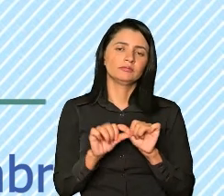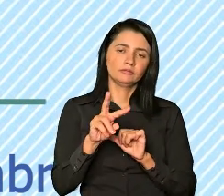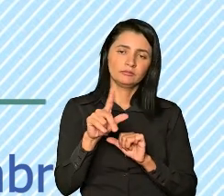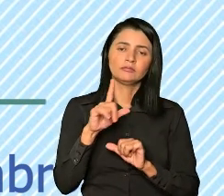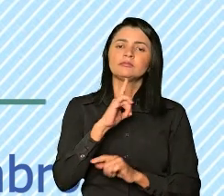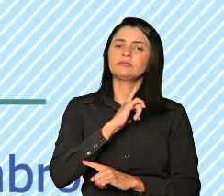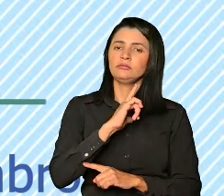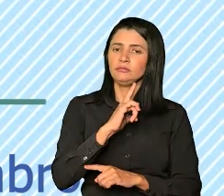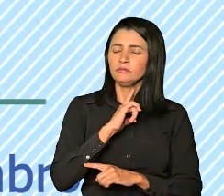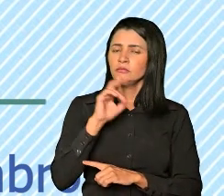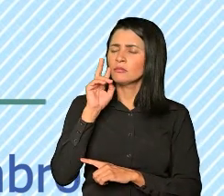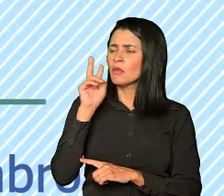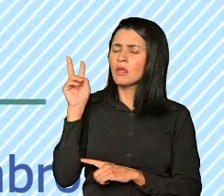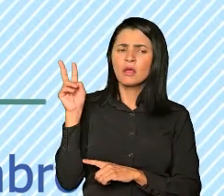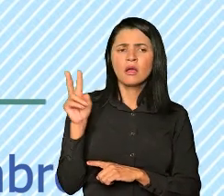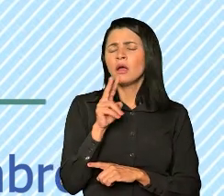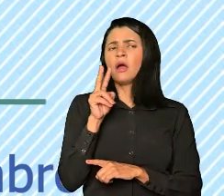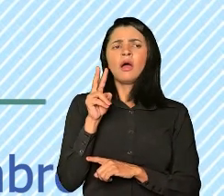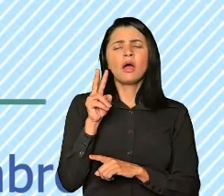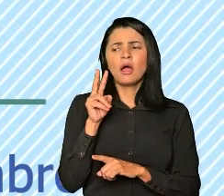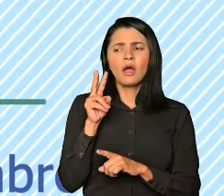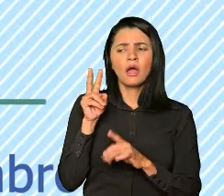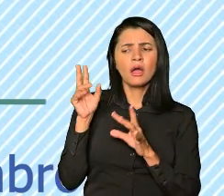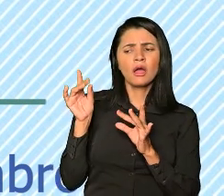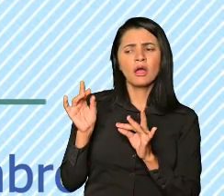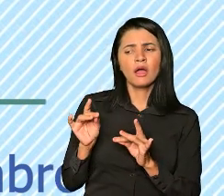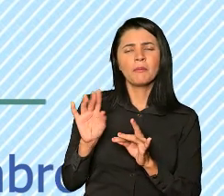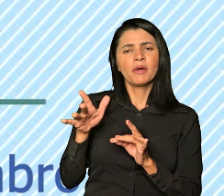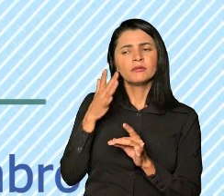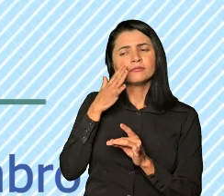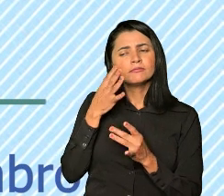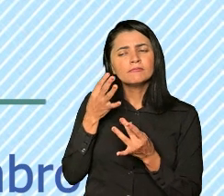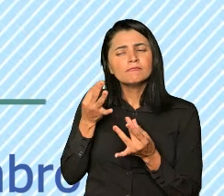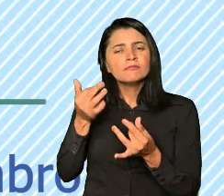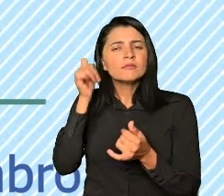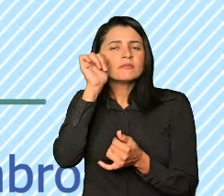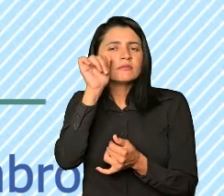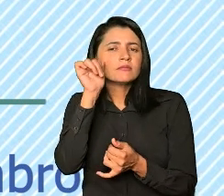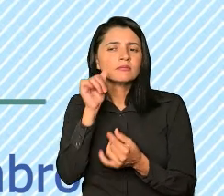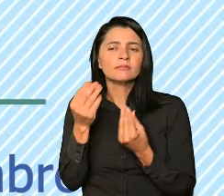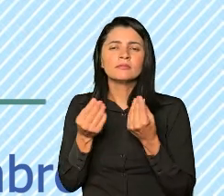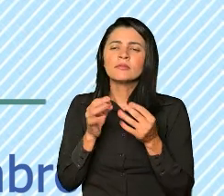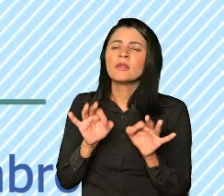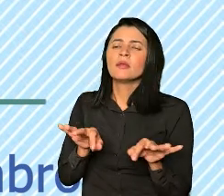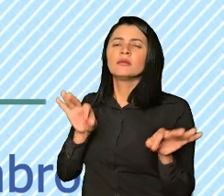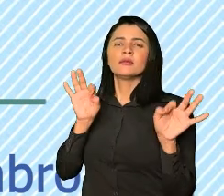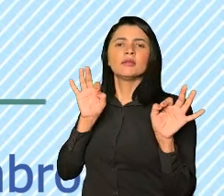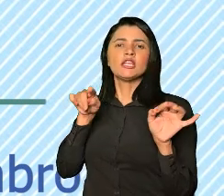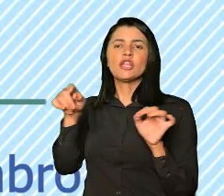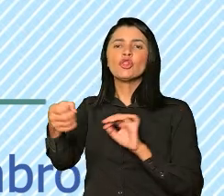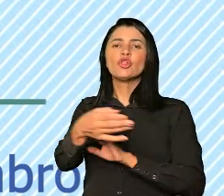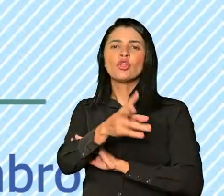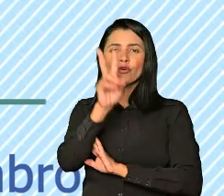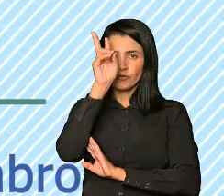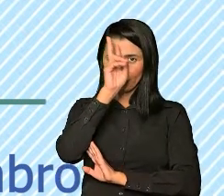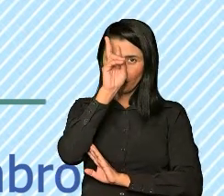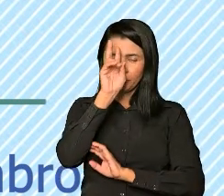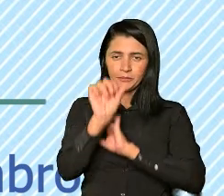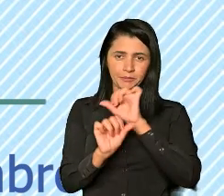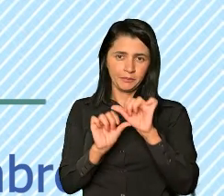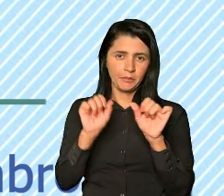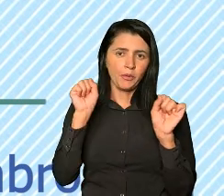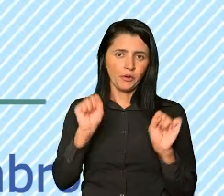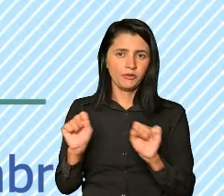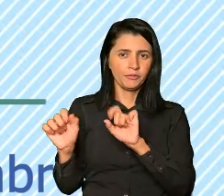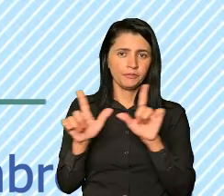haver um olhar, digamos assim, mais feminino nessa nova história. Pode passar.